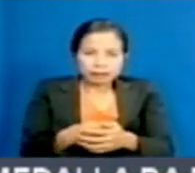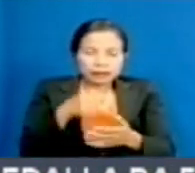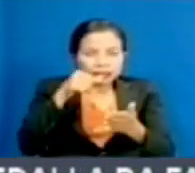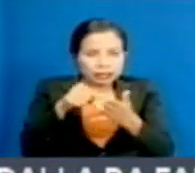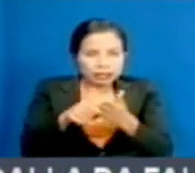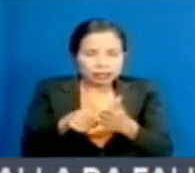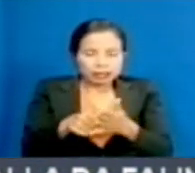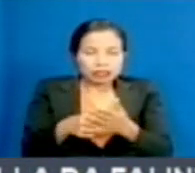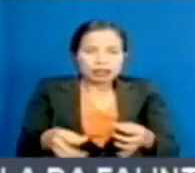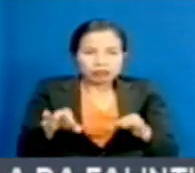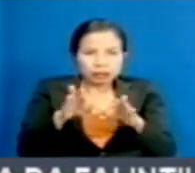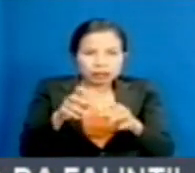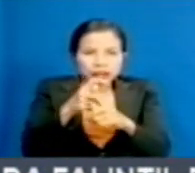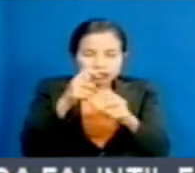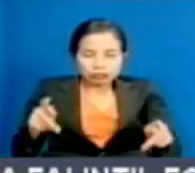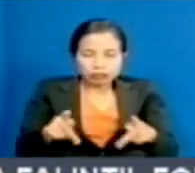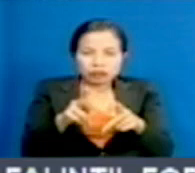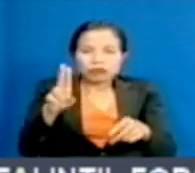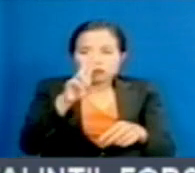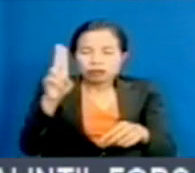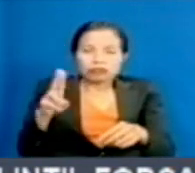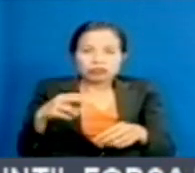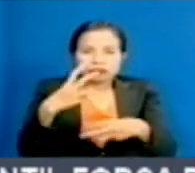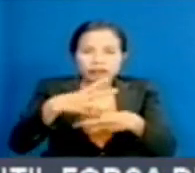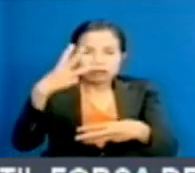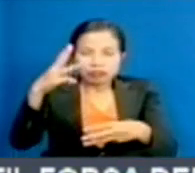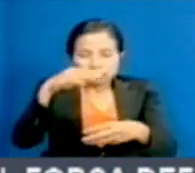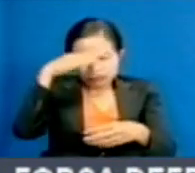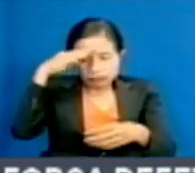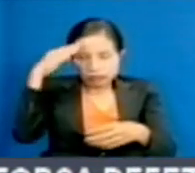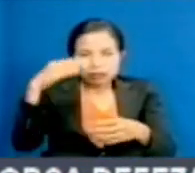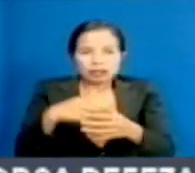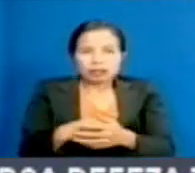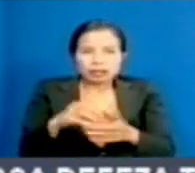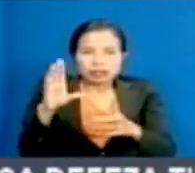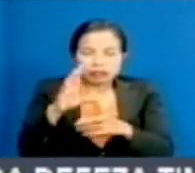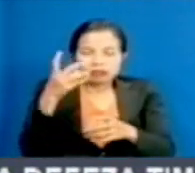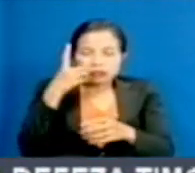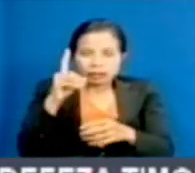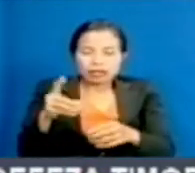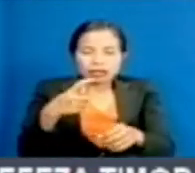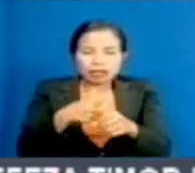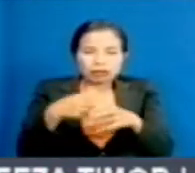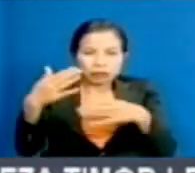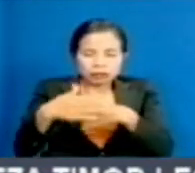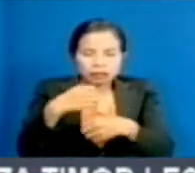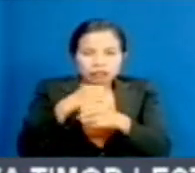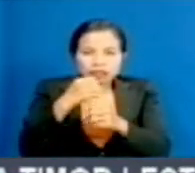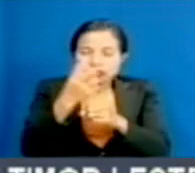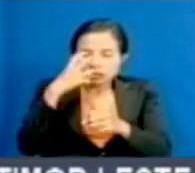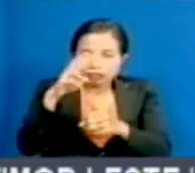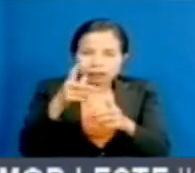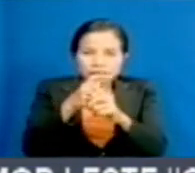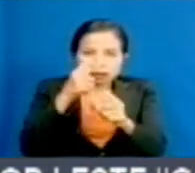ne proíbe transporte público usa vidro metan. Chefe departamento ne declara iha tempo barak se hal controlo